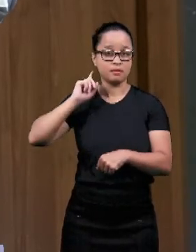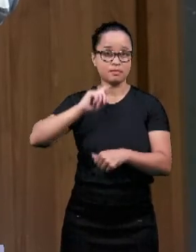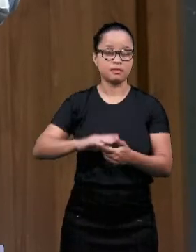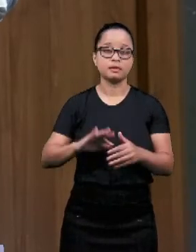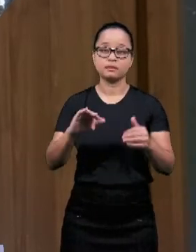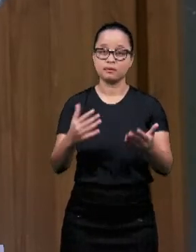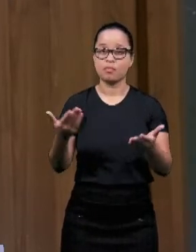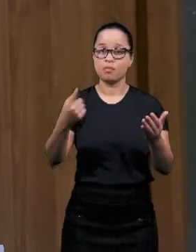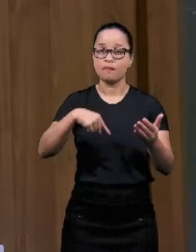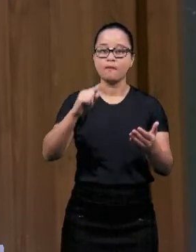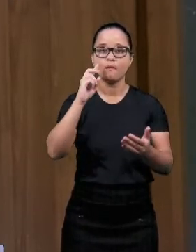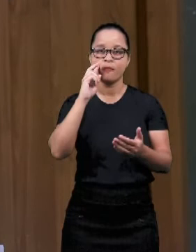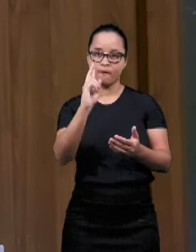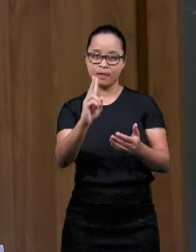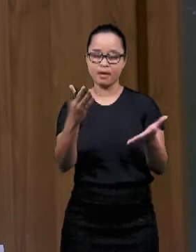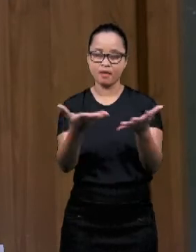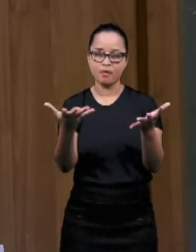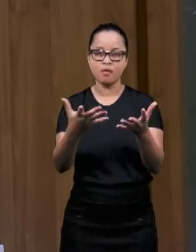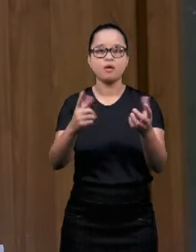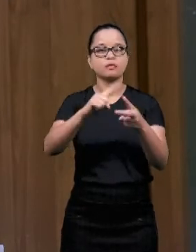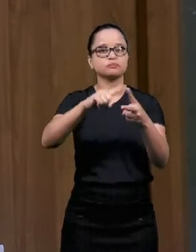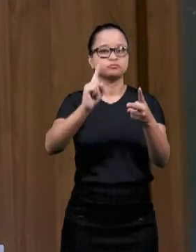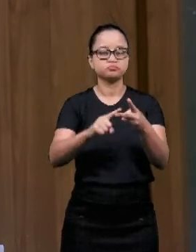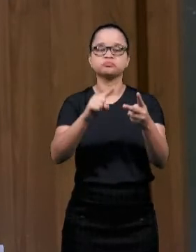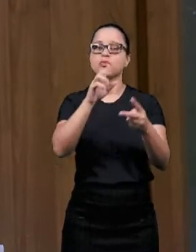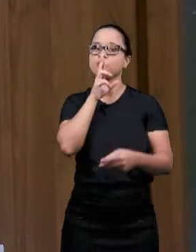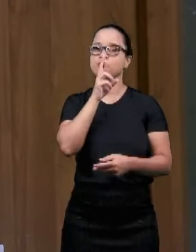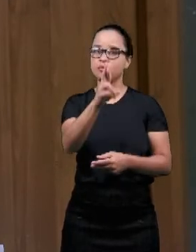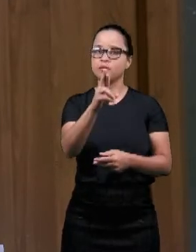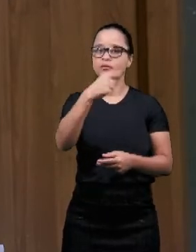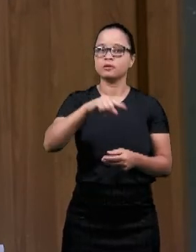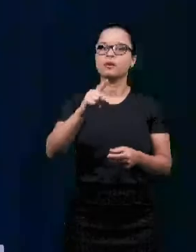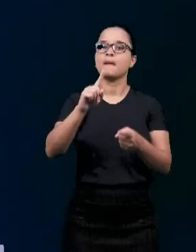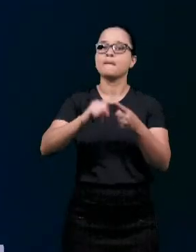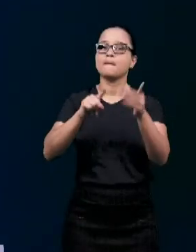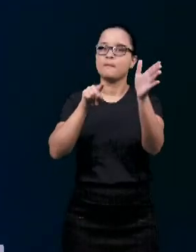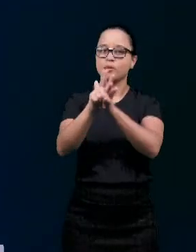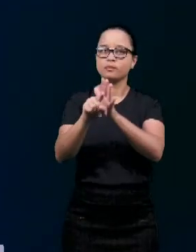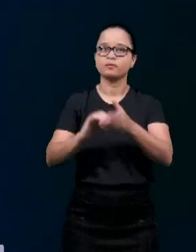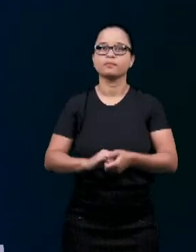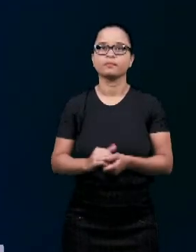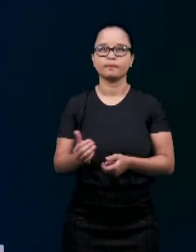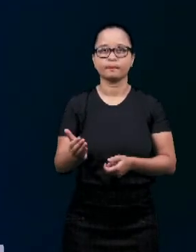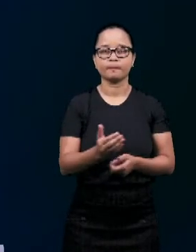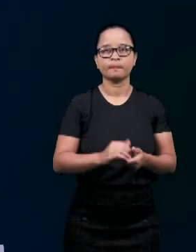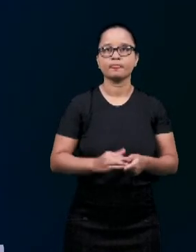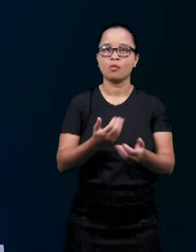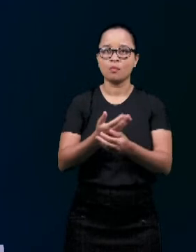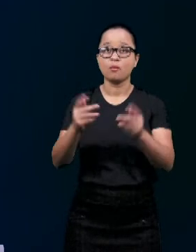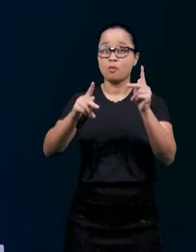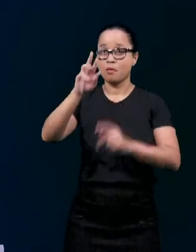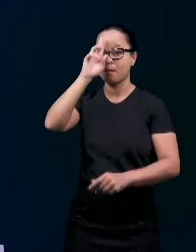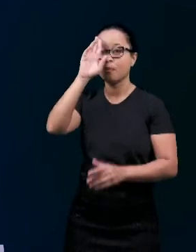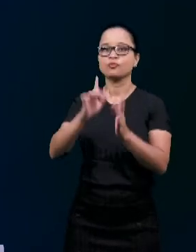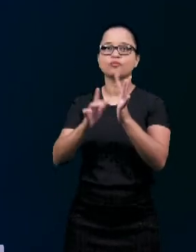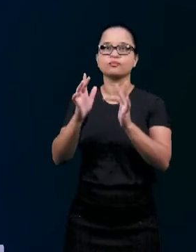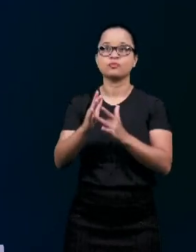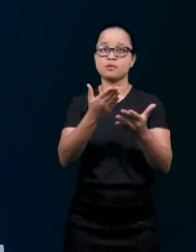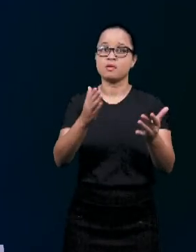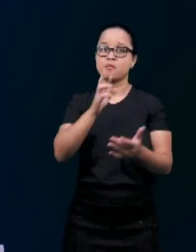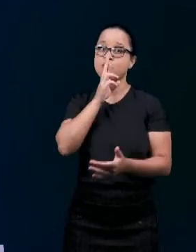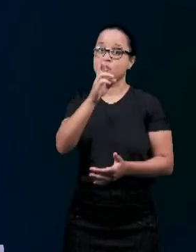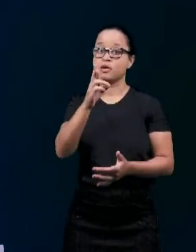ouviremos então estas duas respostas à nossa primeira pergunta. Peace to the Lord. In response to question number 1,